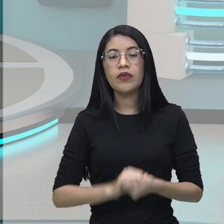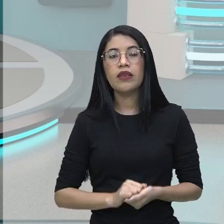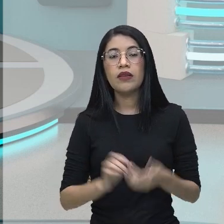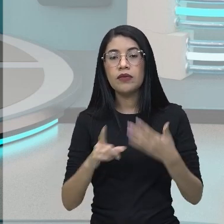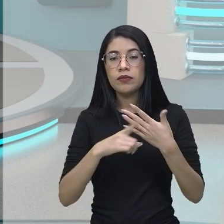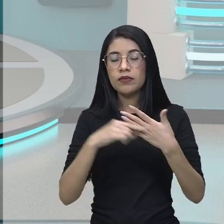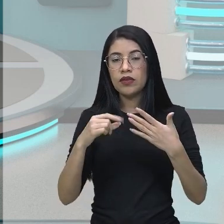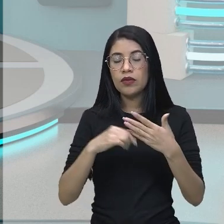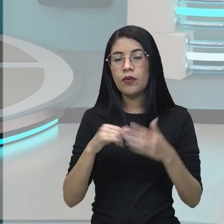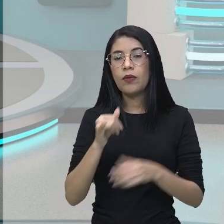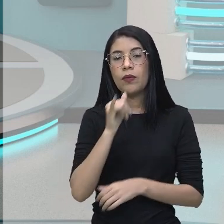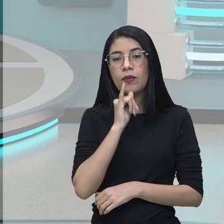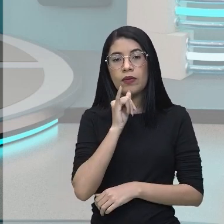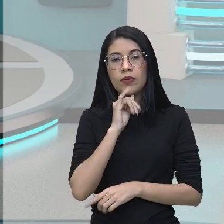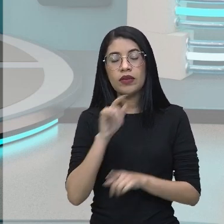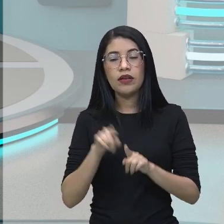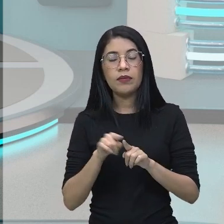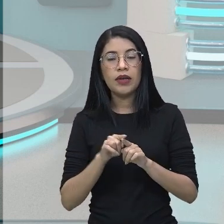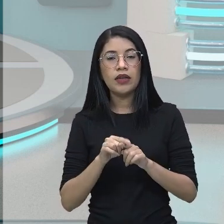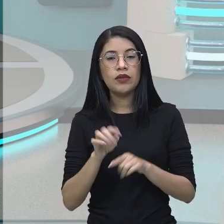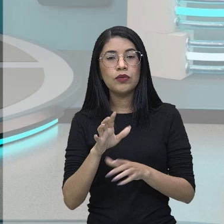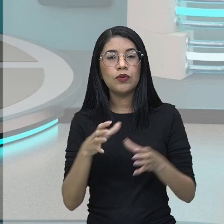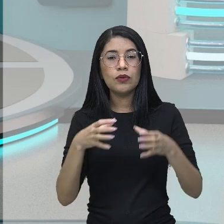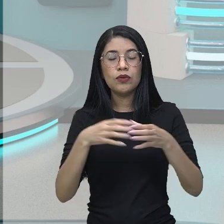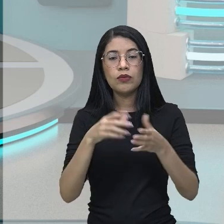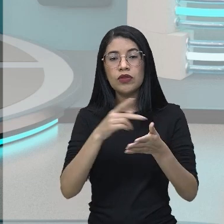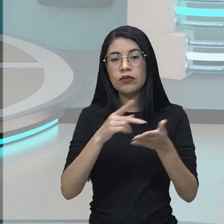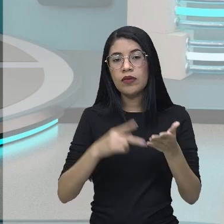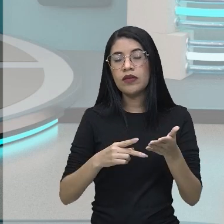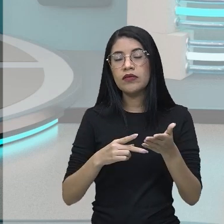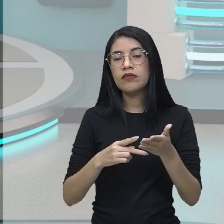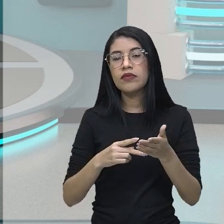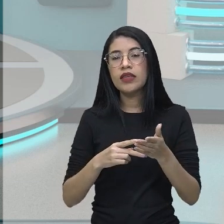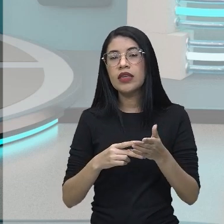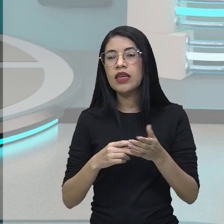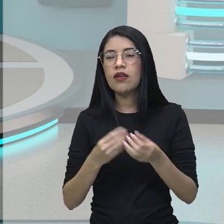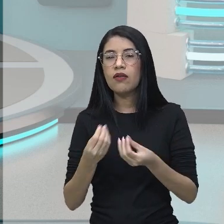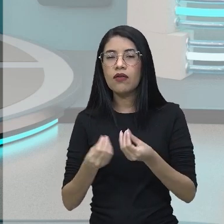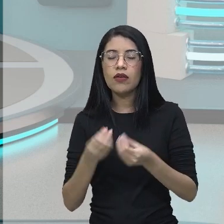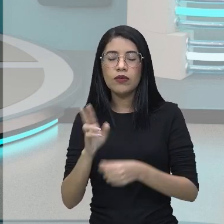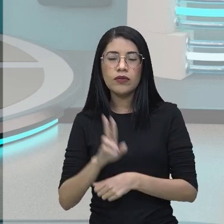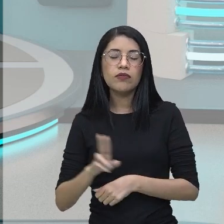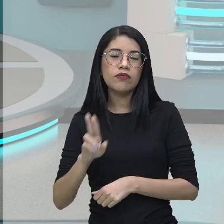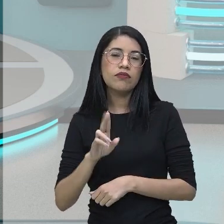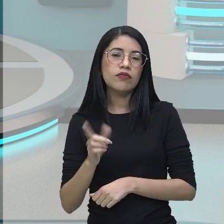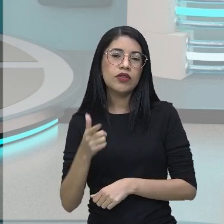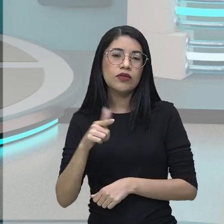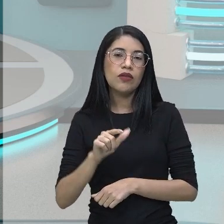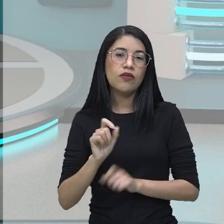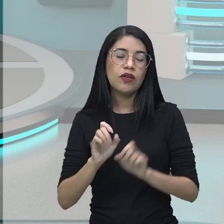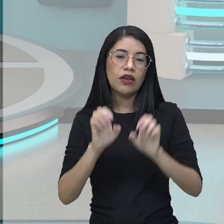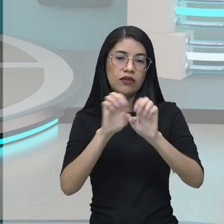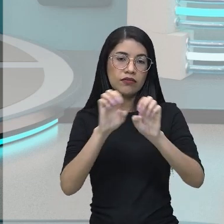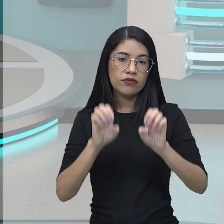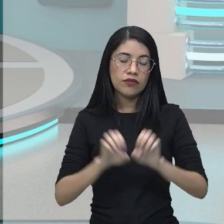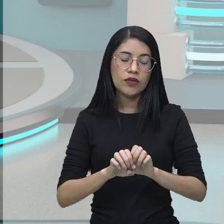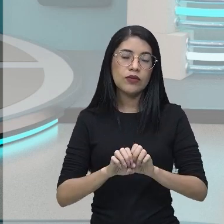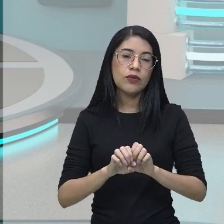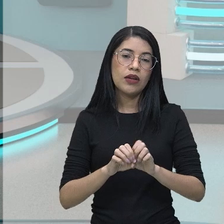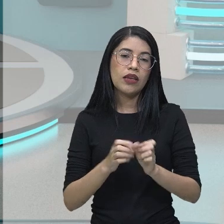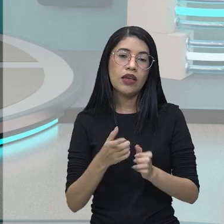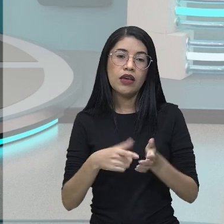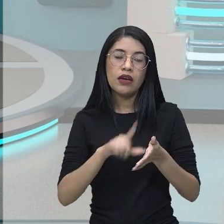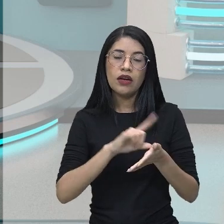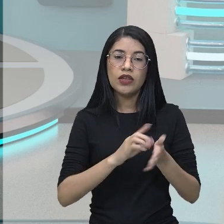dos Poetas que resgataram as formas fixas combatidas lá pela primeira fase mas